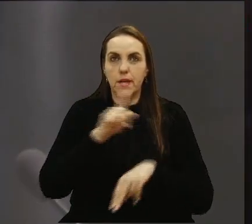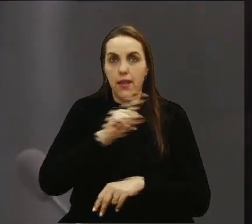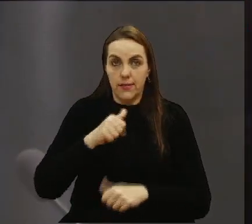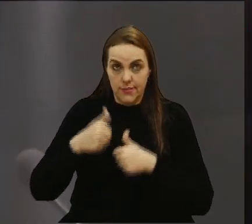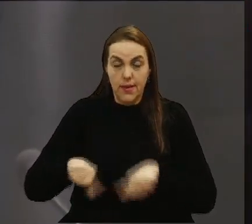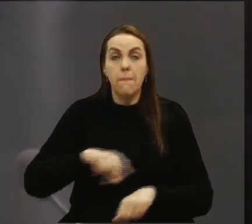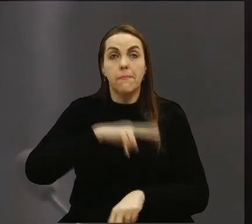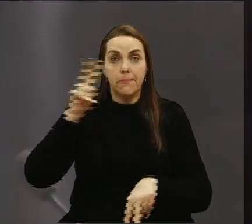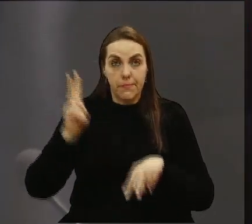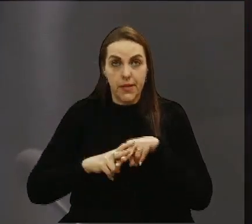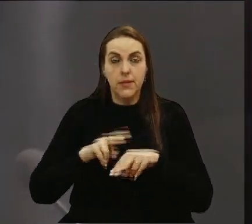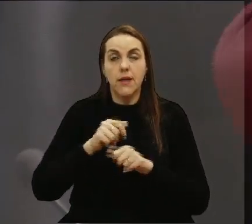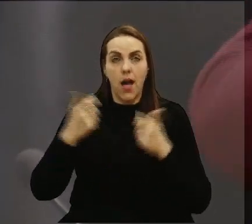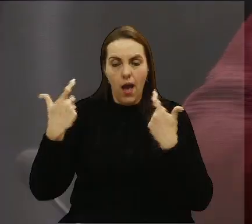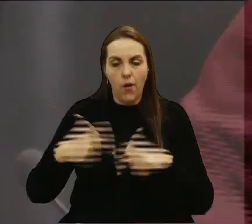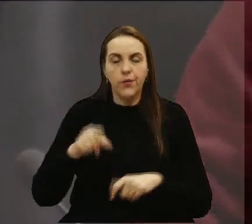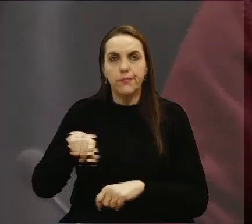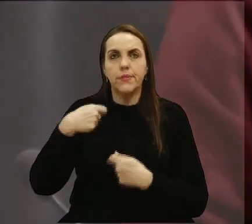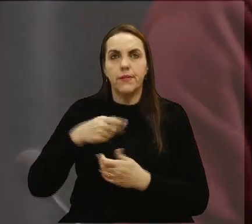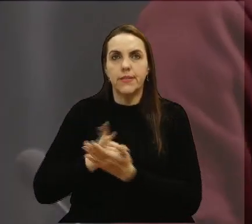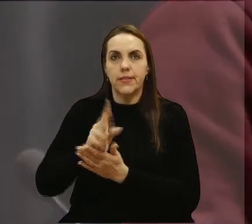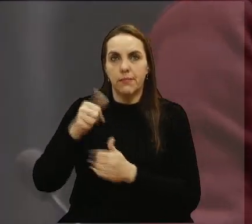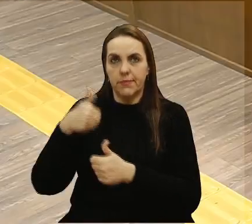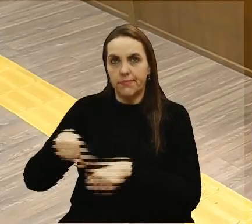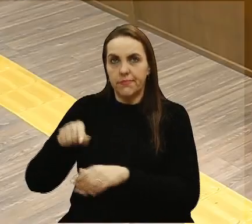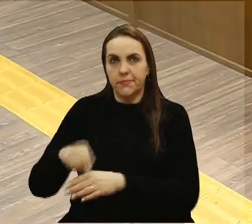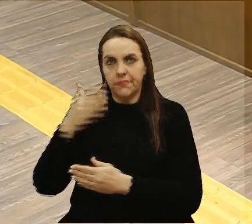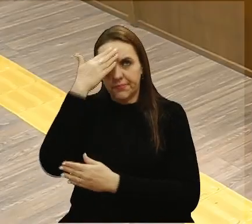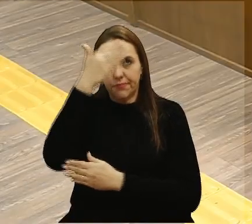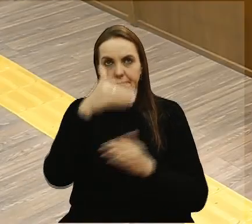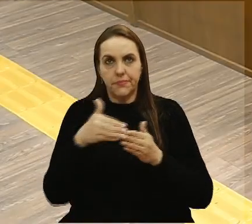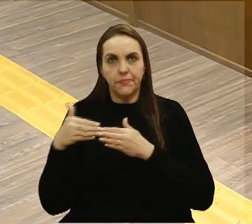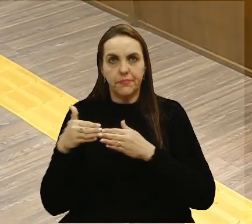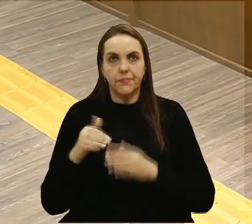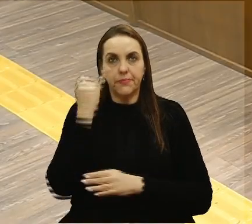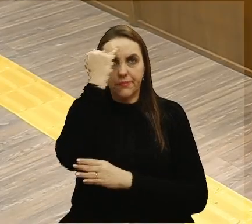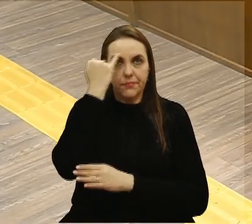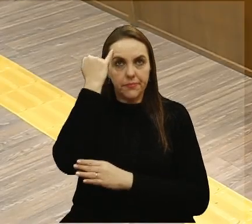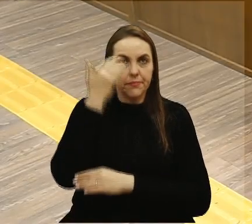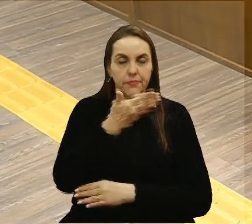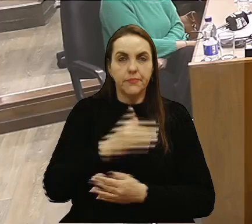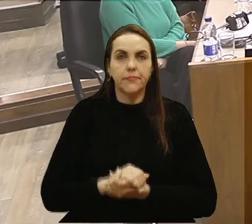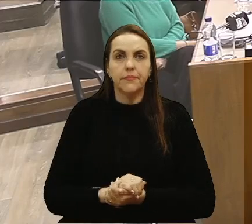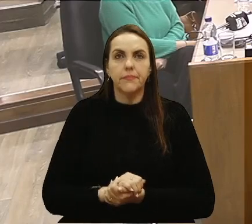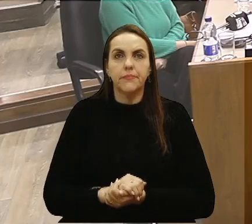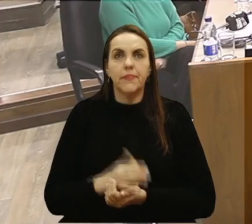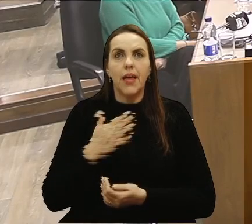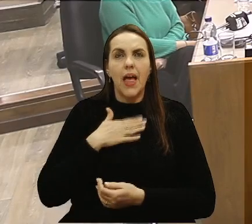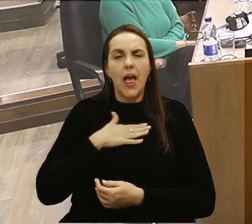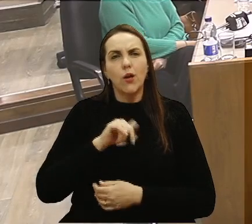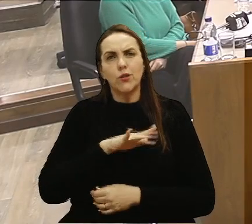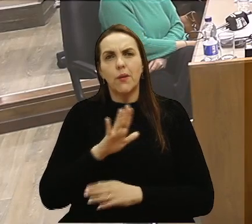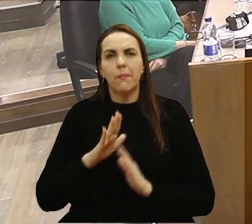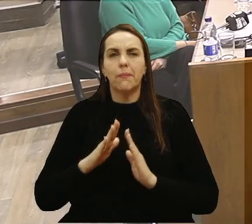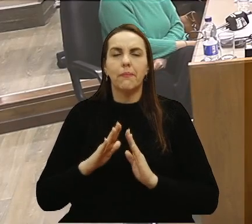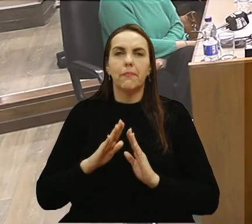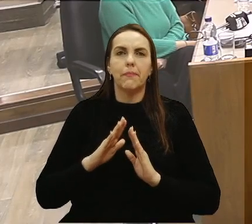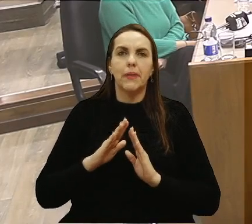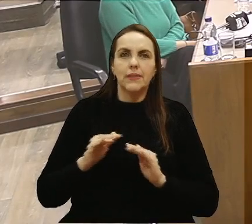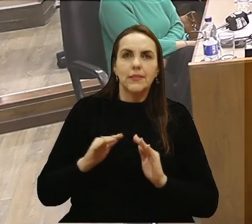preso, que é onde ele sempre deveria estar. Obrigado pela Vereador parte. Zé D'Ambrosio. Não, eu sou mais caseiro, assim,